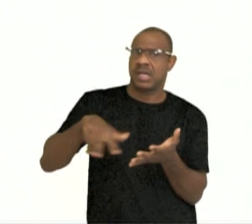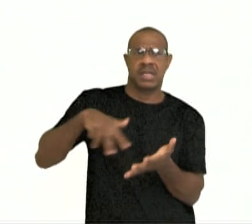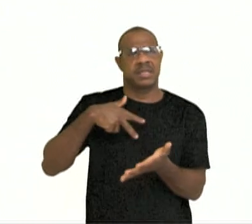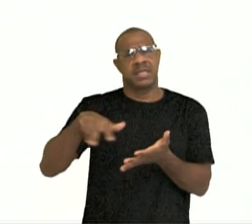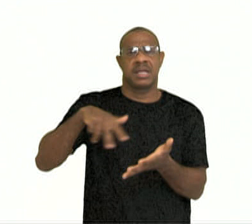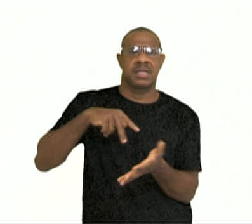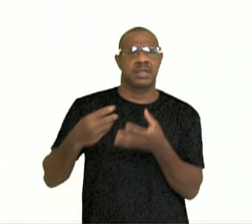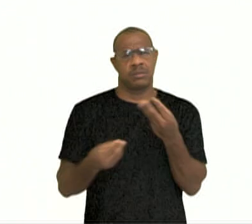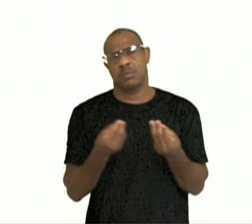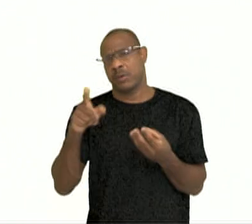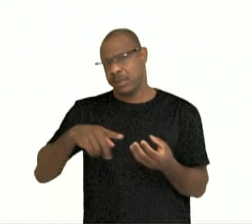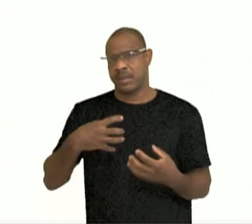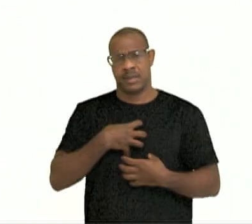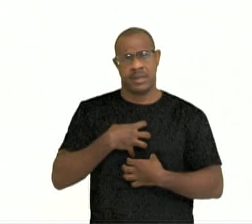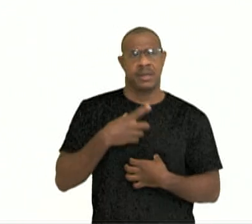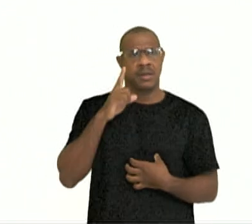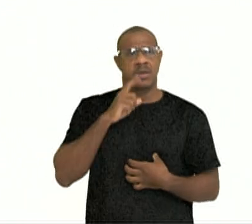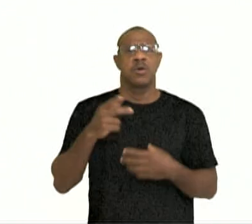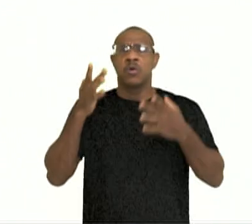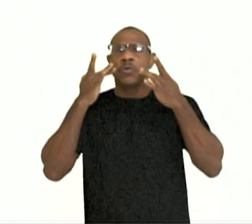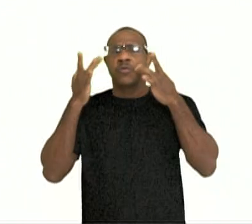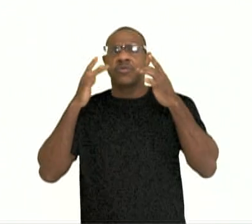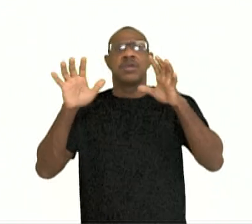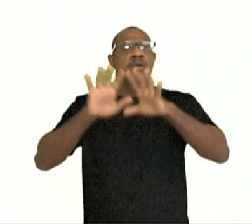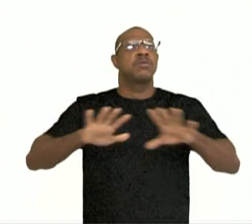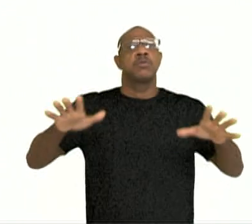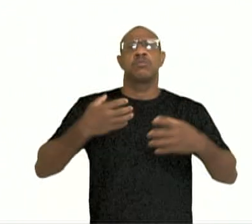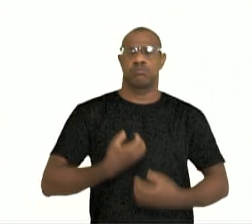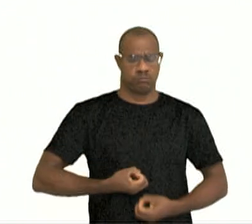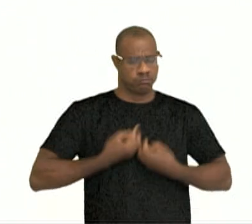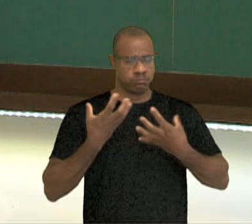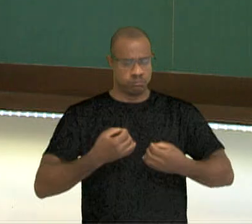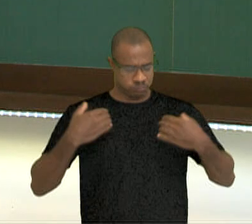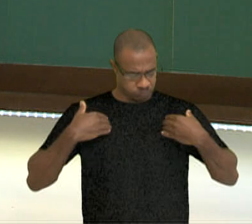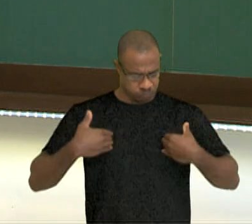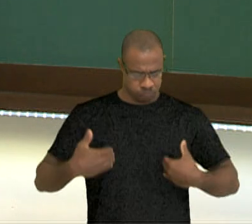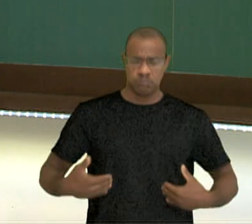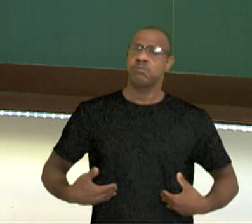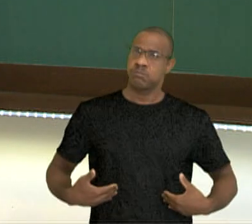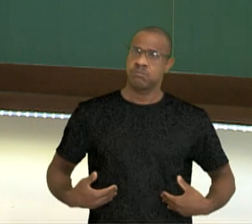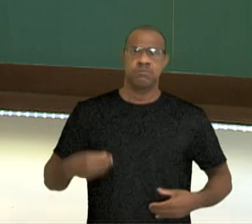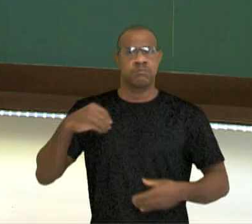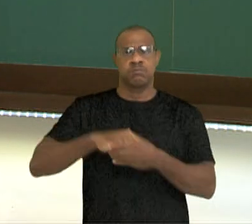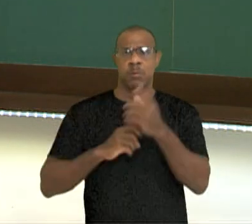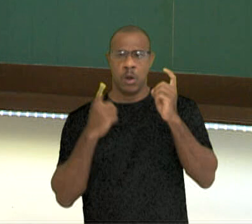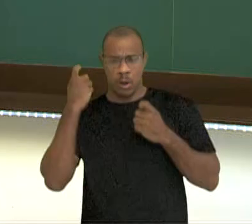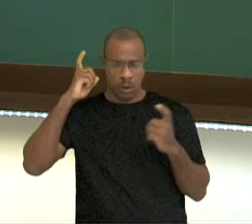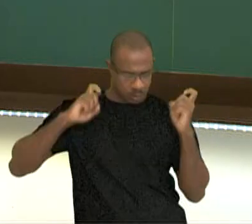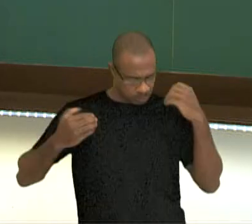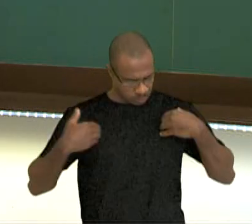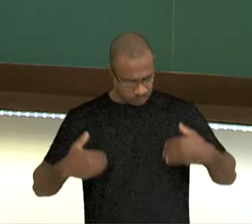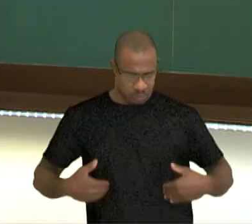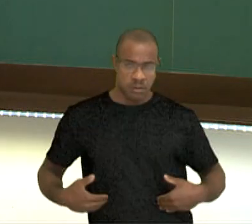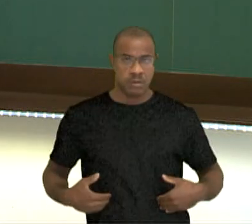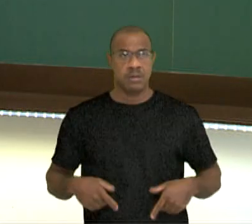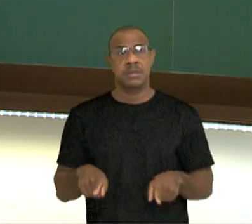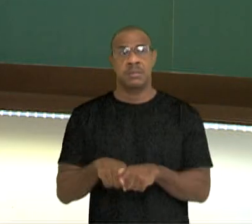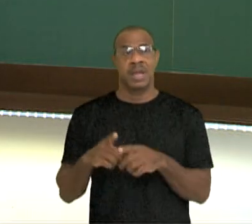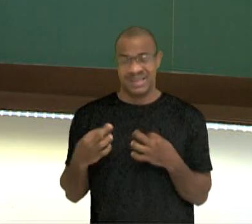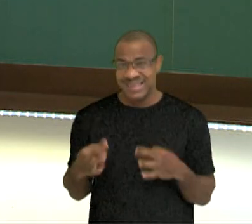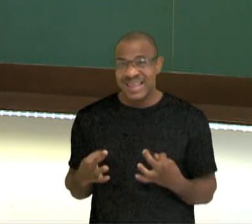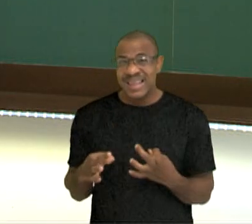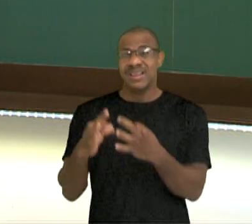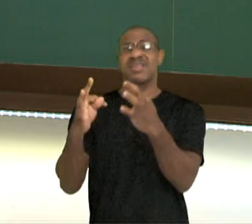como ela é, né? O teatro, a expressão corporal que está na dança e no teatro, mas a tecnologia,